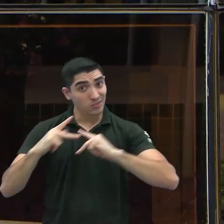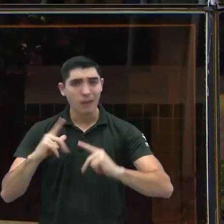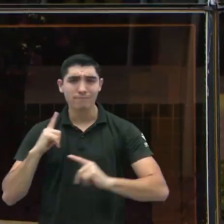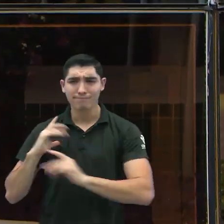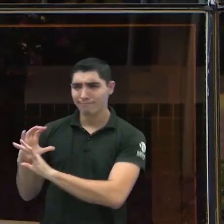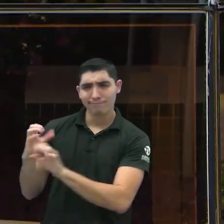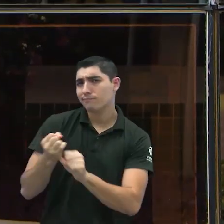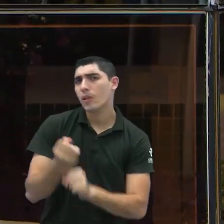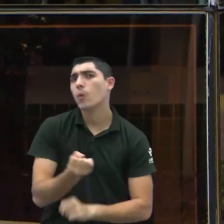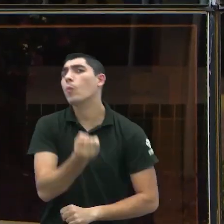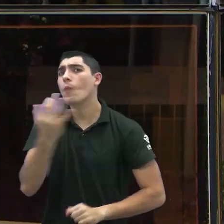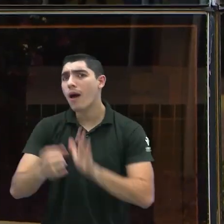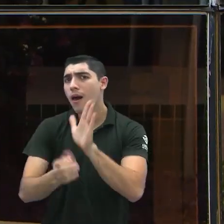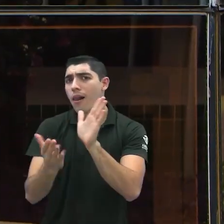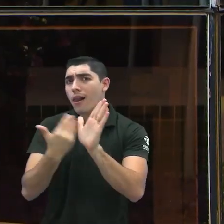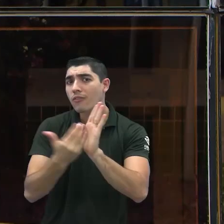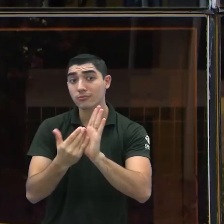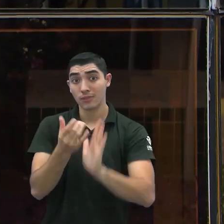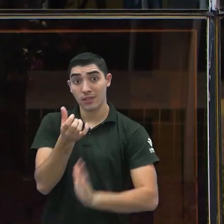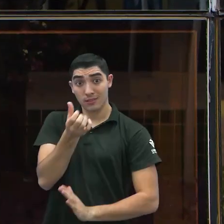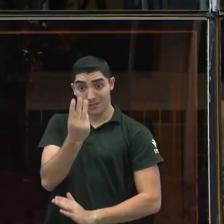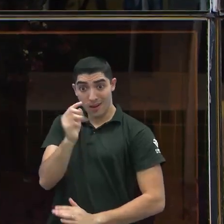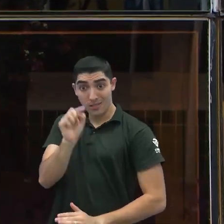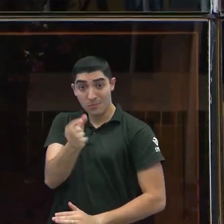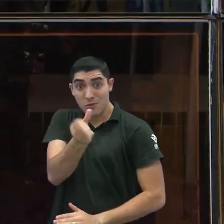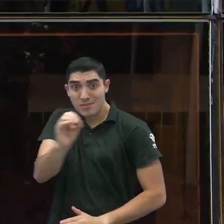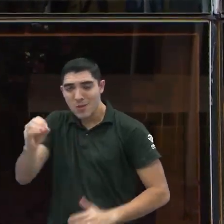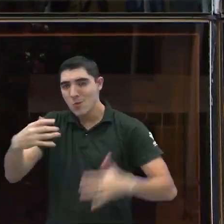acervo de mais de 3.600 livros.